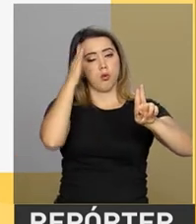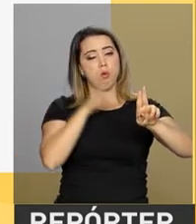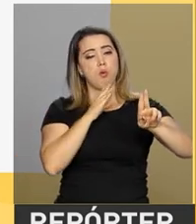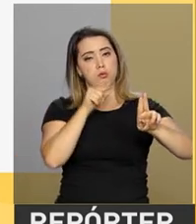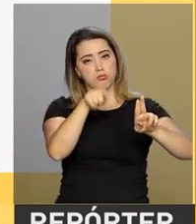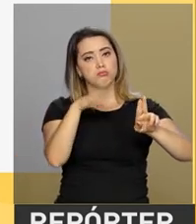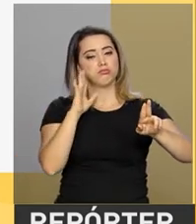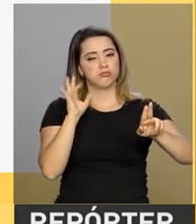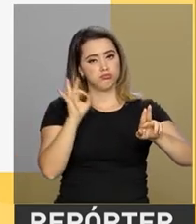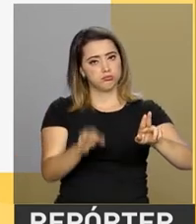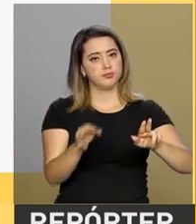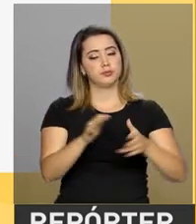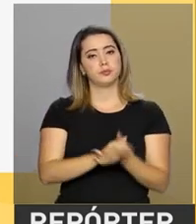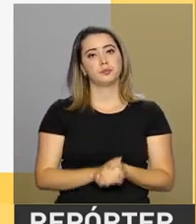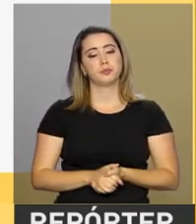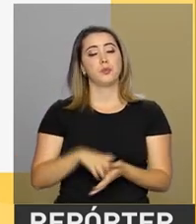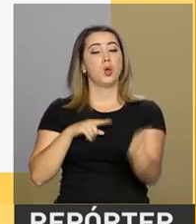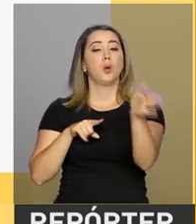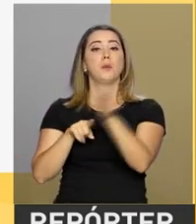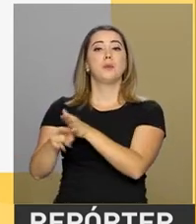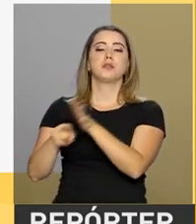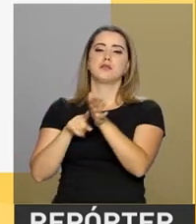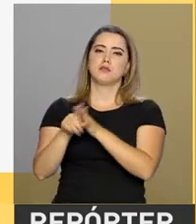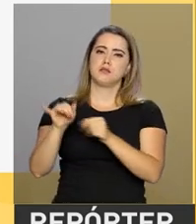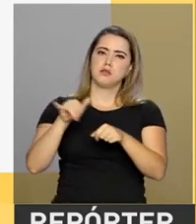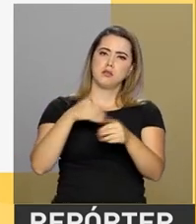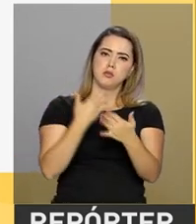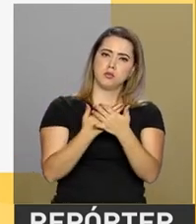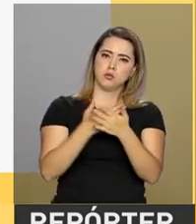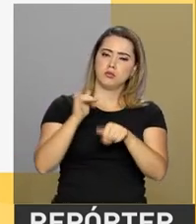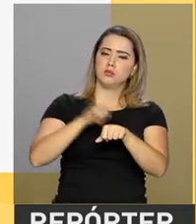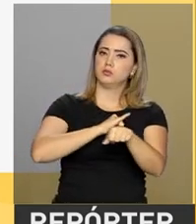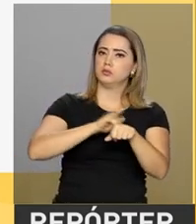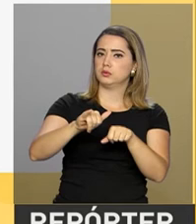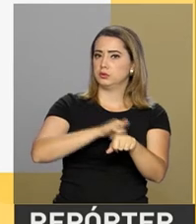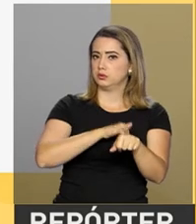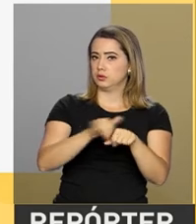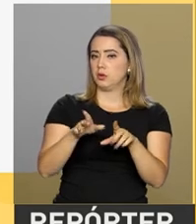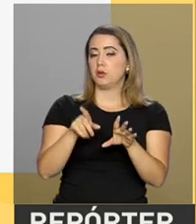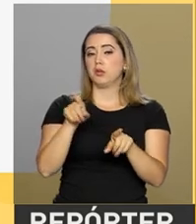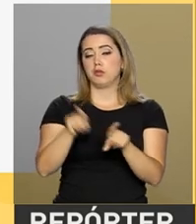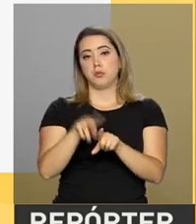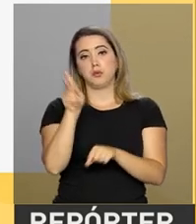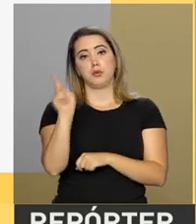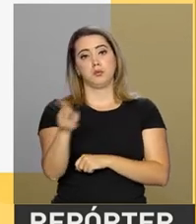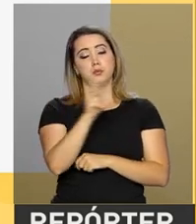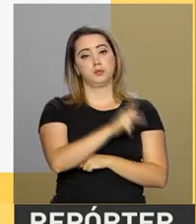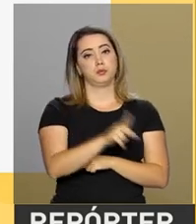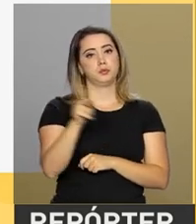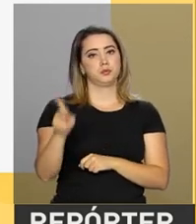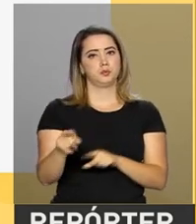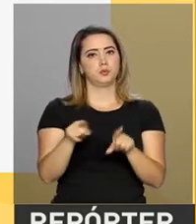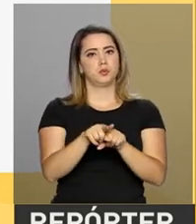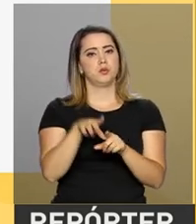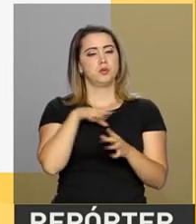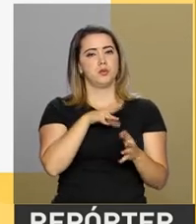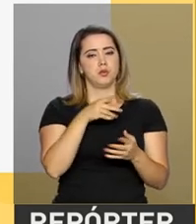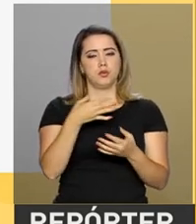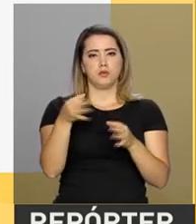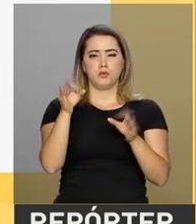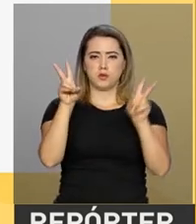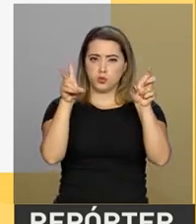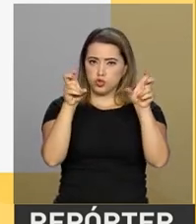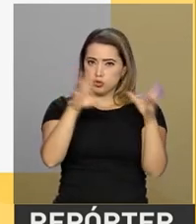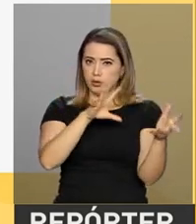o pesquisador do centro de estudos estratégicos do exército brasileiro e professor de relações internacionais alcides costa vaz